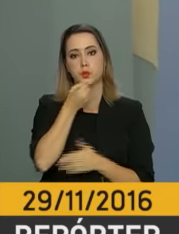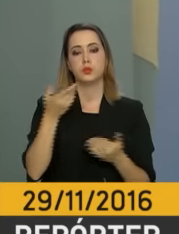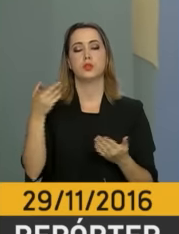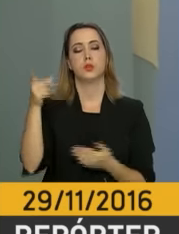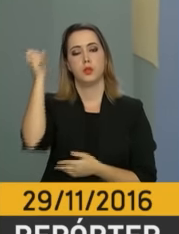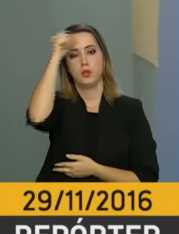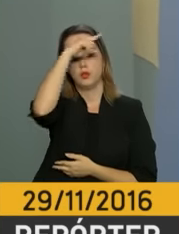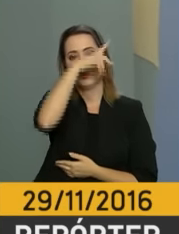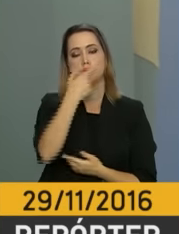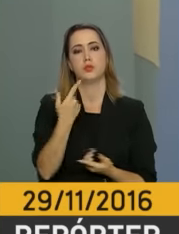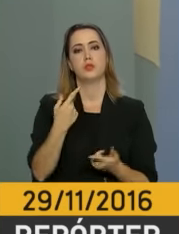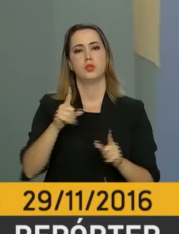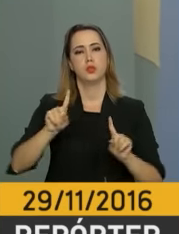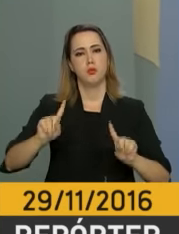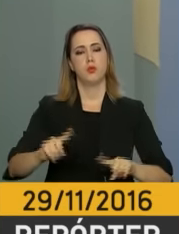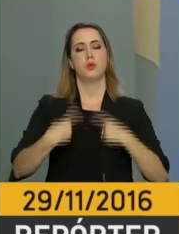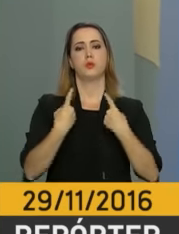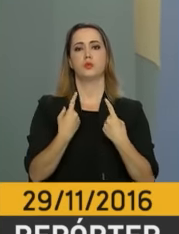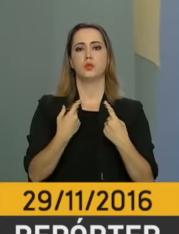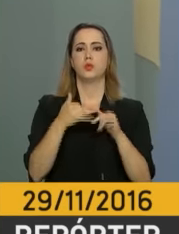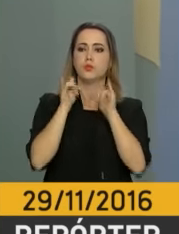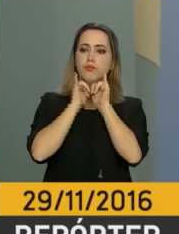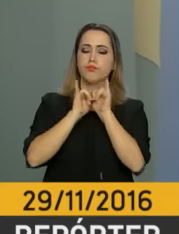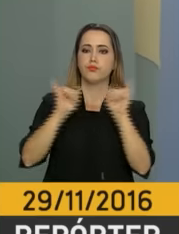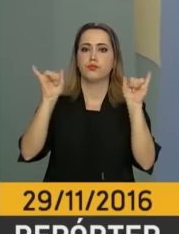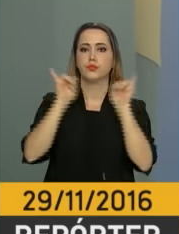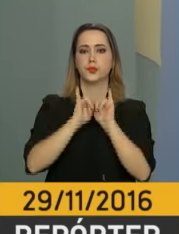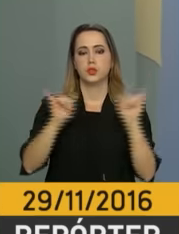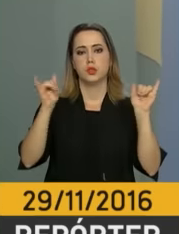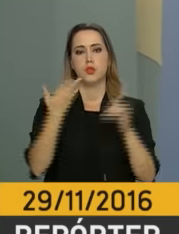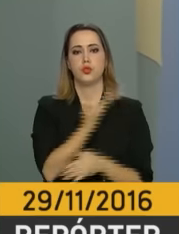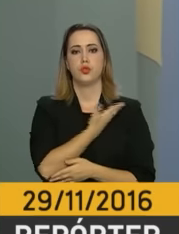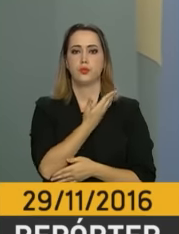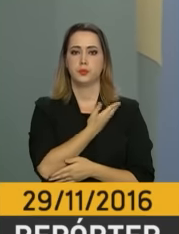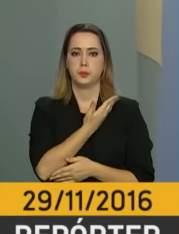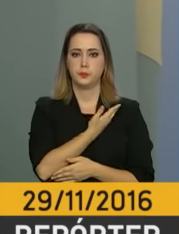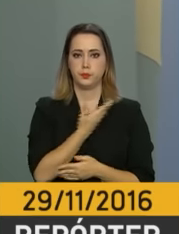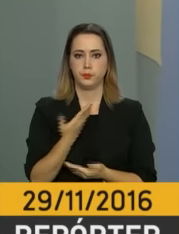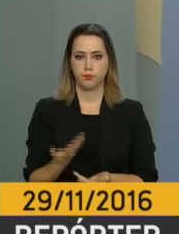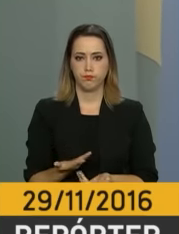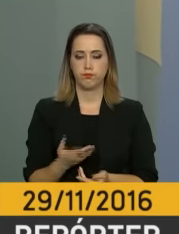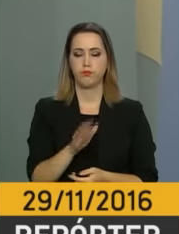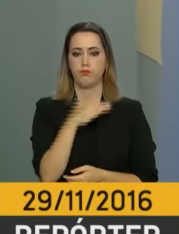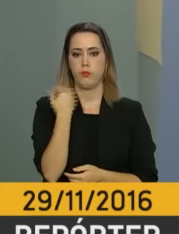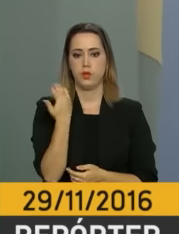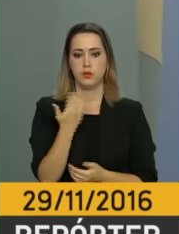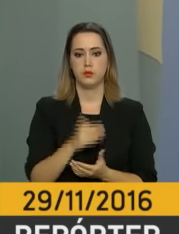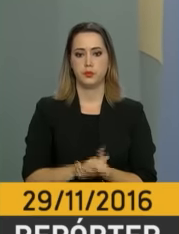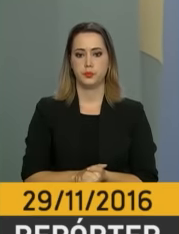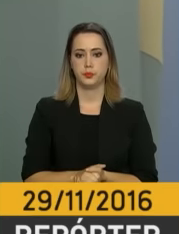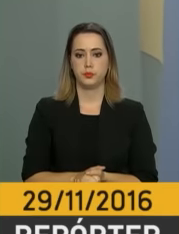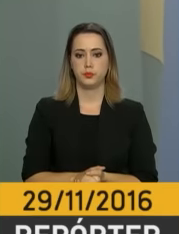difícil pelo desafio de informar sobre amigos e colegas.